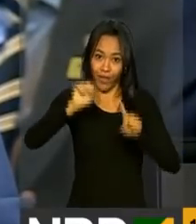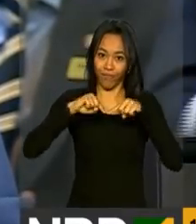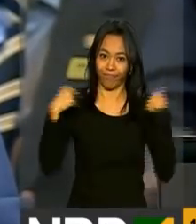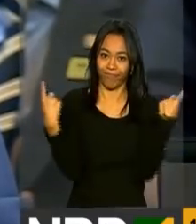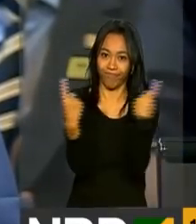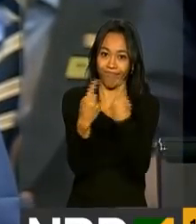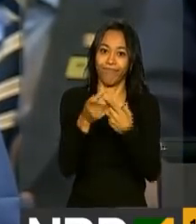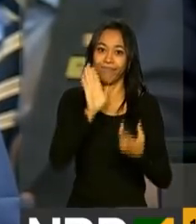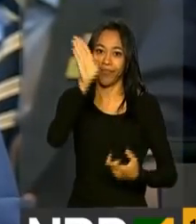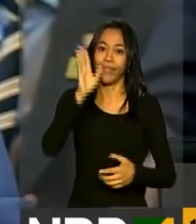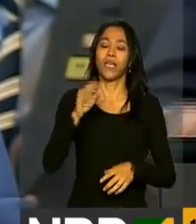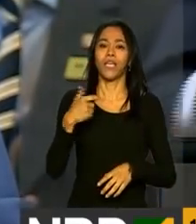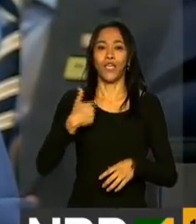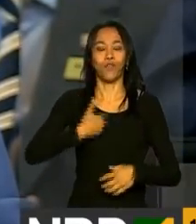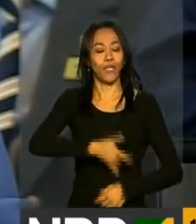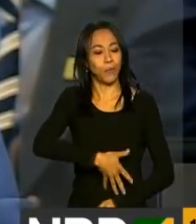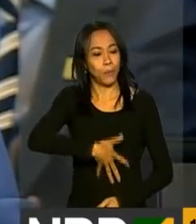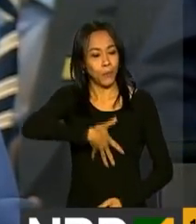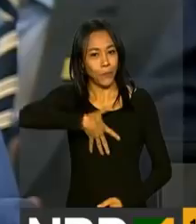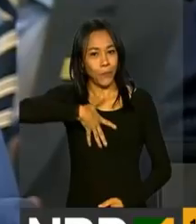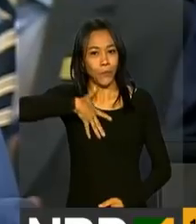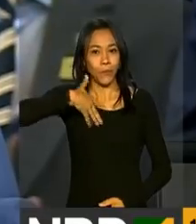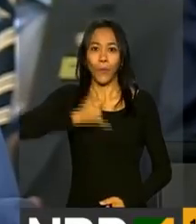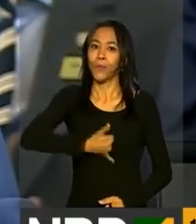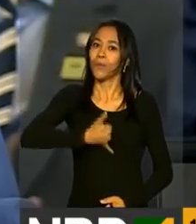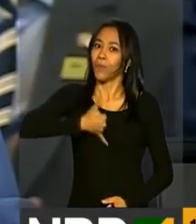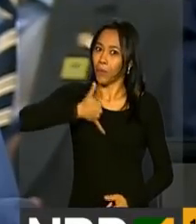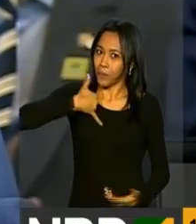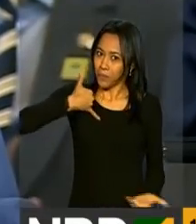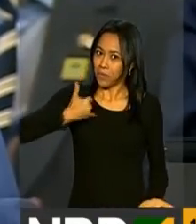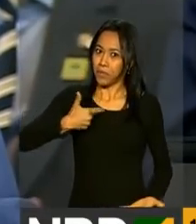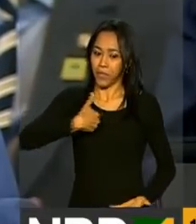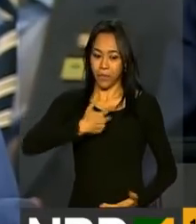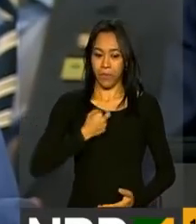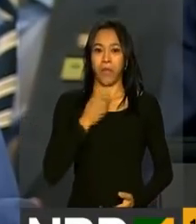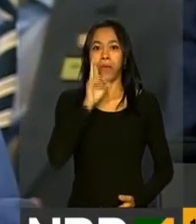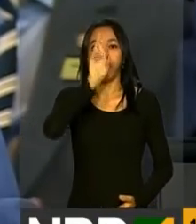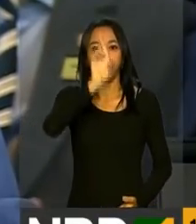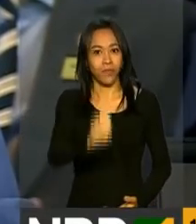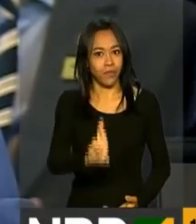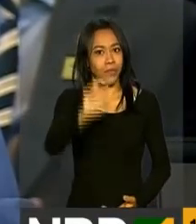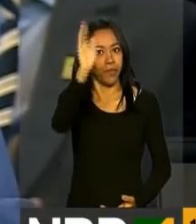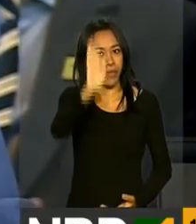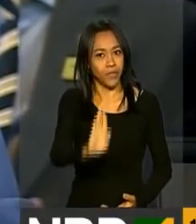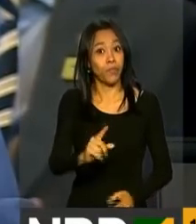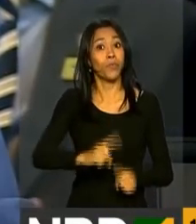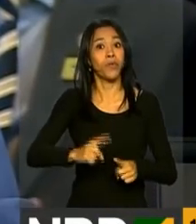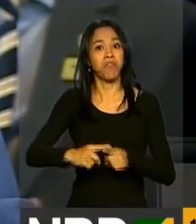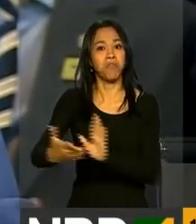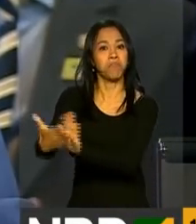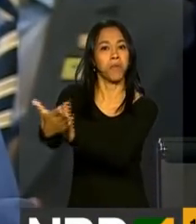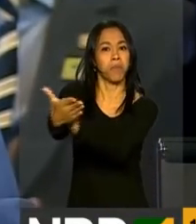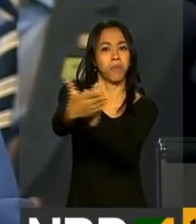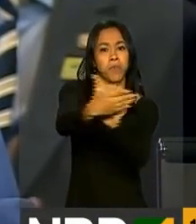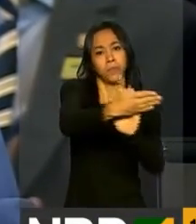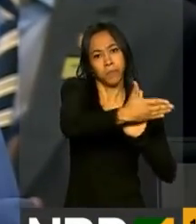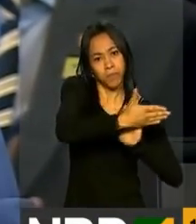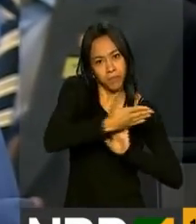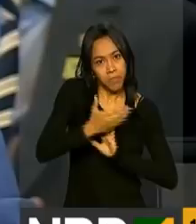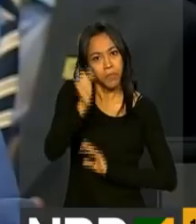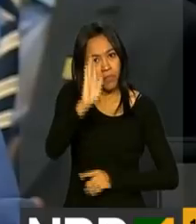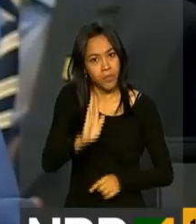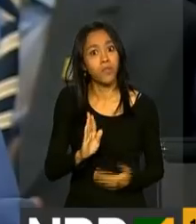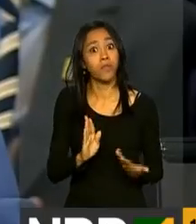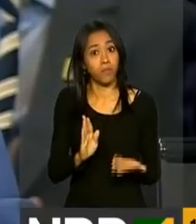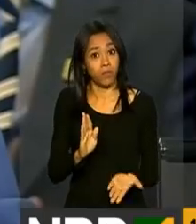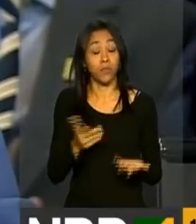presidir a república federativa do brasil especialmente em face dos elogios que se deram naquela oportunidade mas